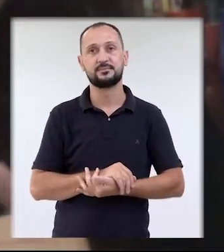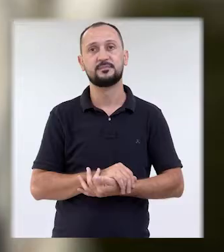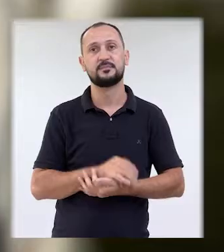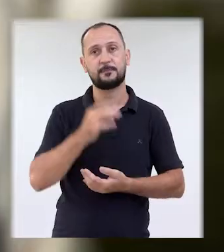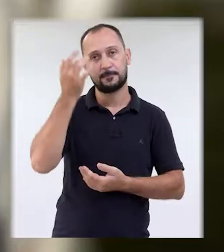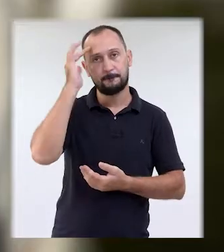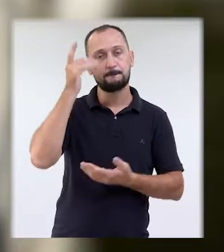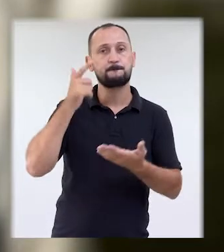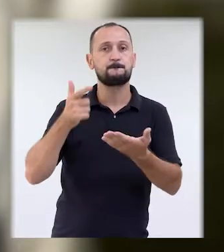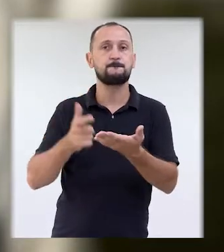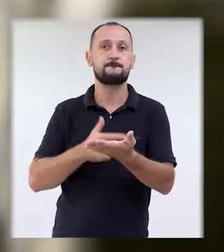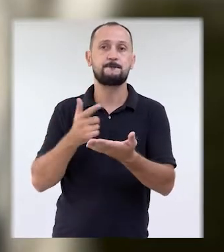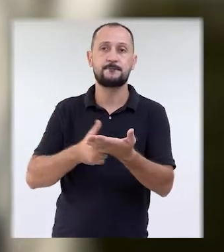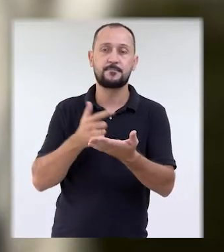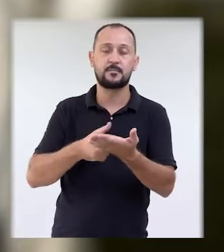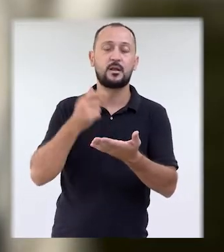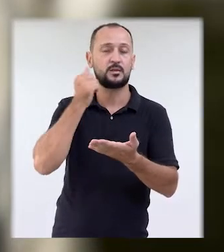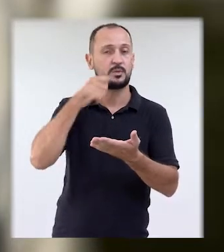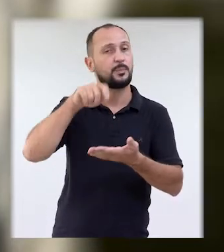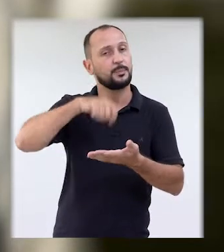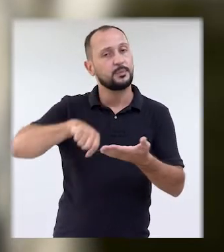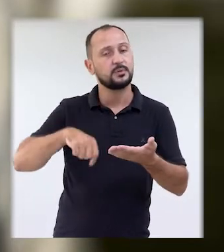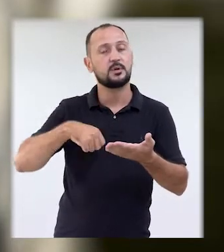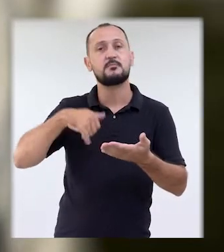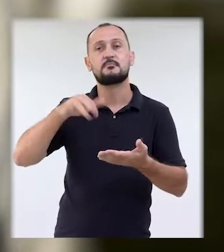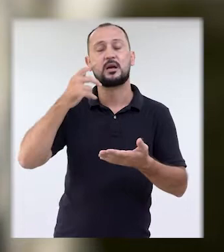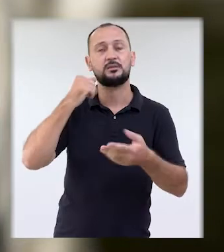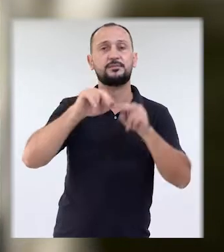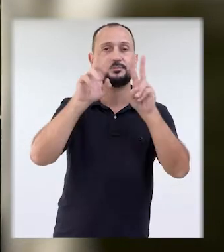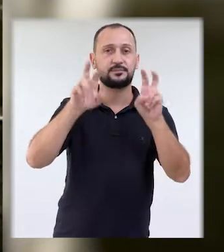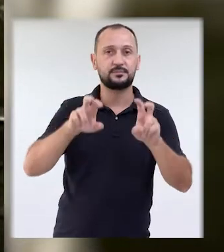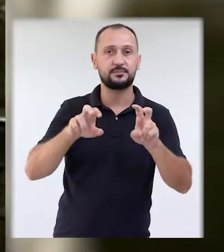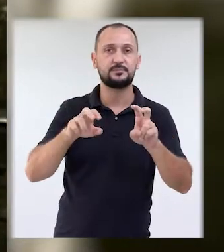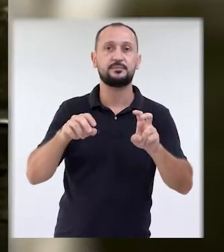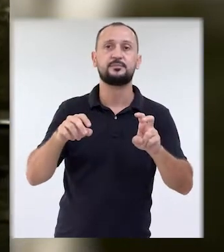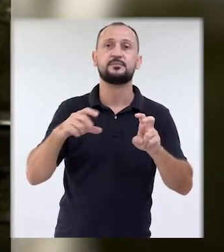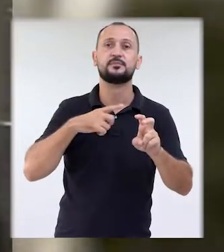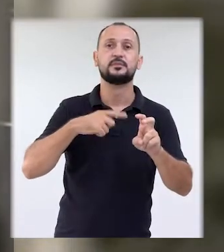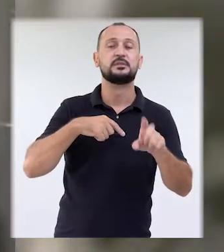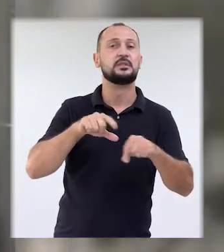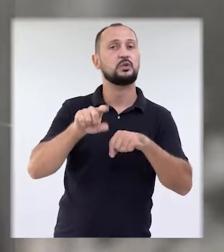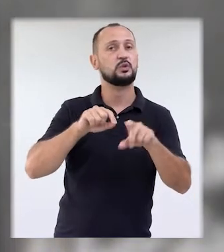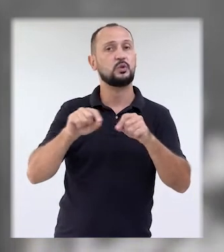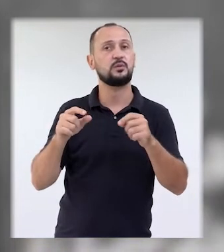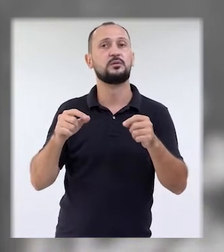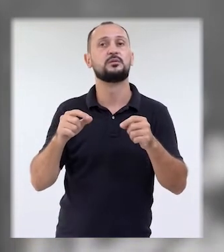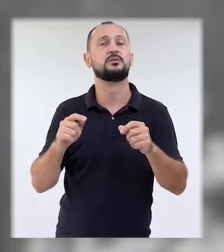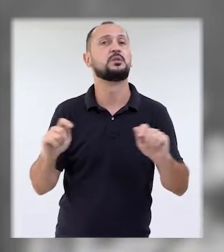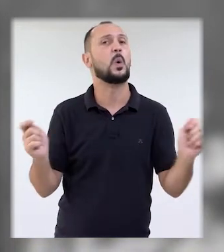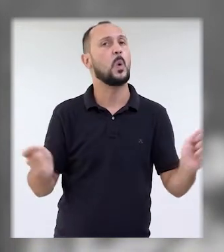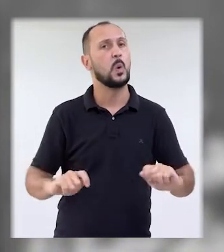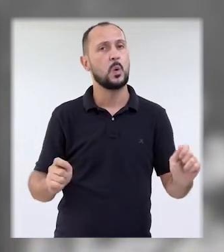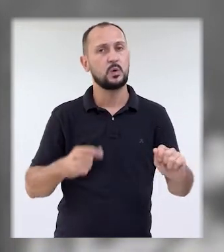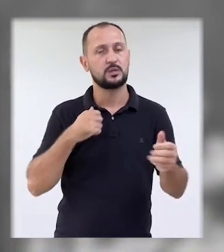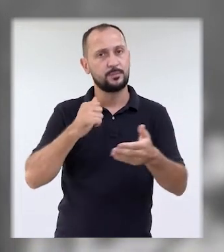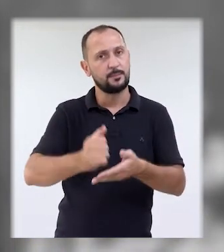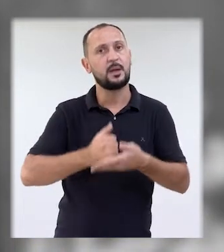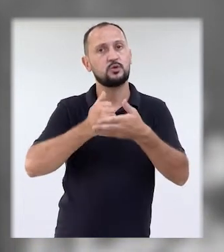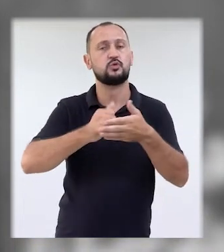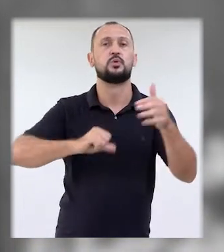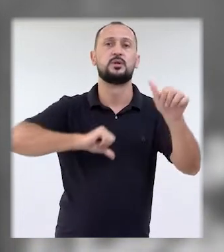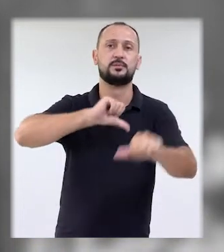eu acho que esses livros escritos por mulheres, e principalmente esses títulos que a gente acaba escolhendo, com certeza ajudam